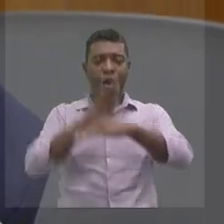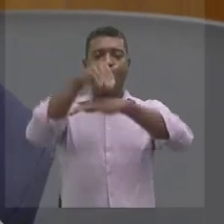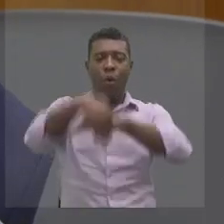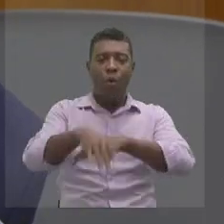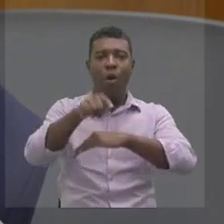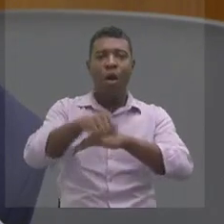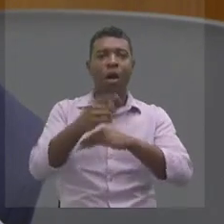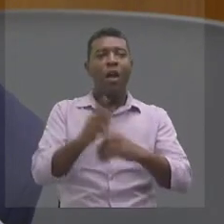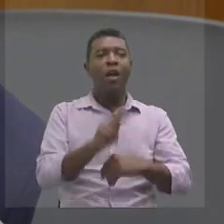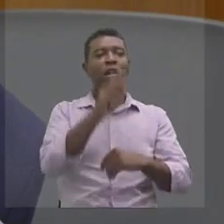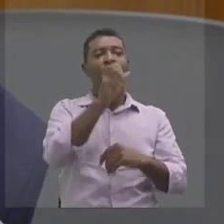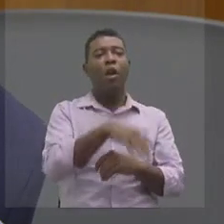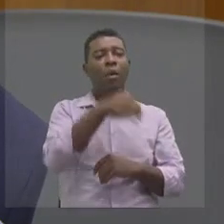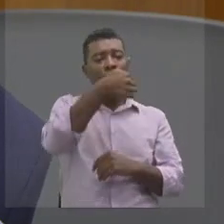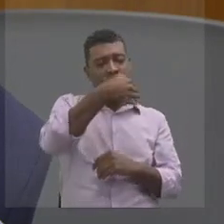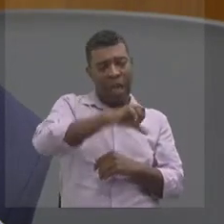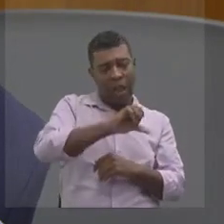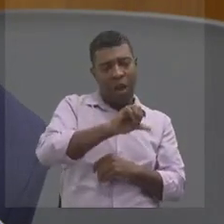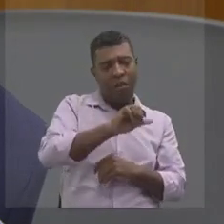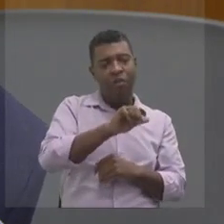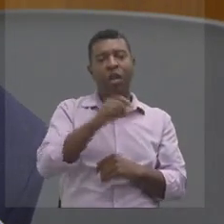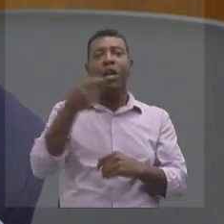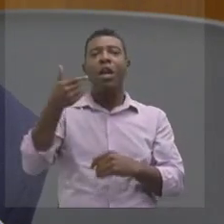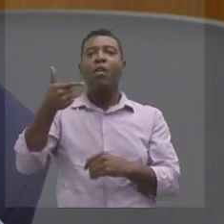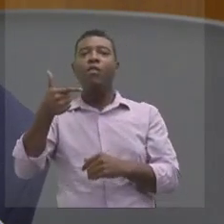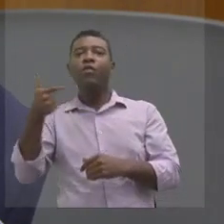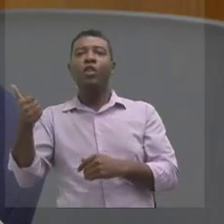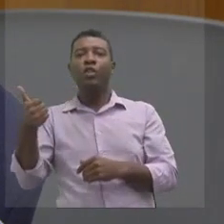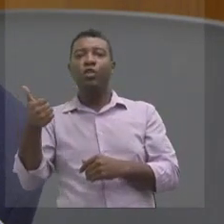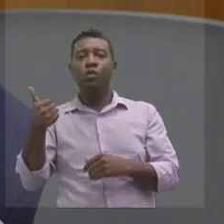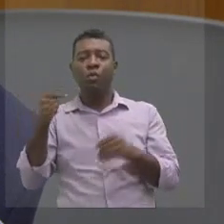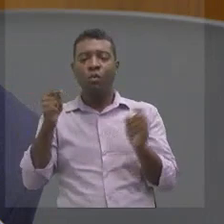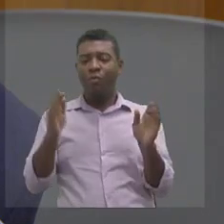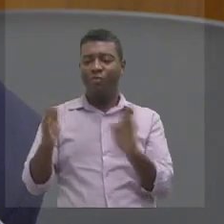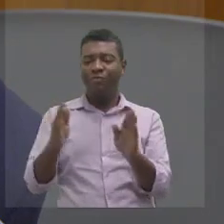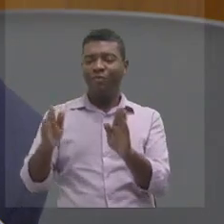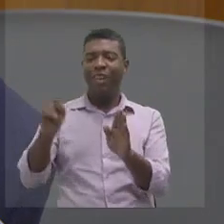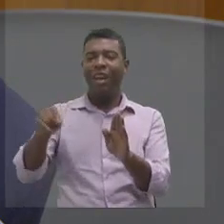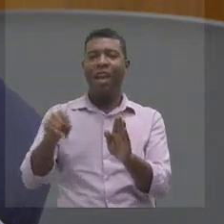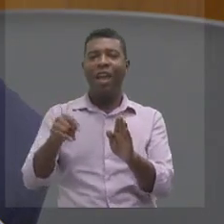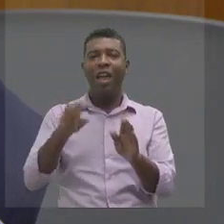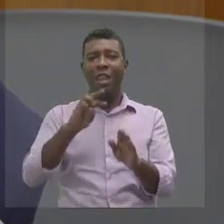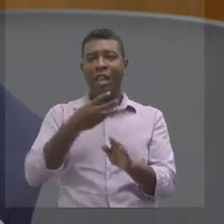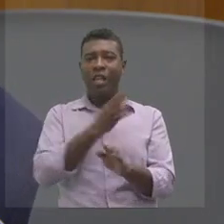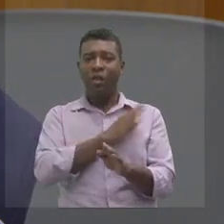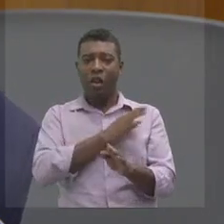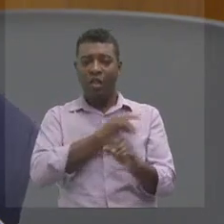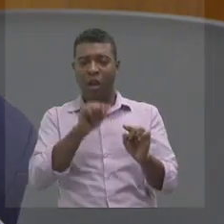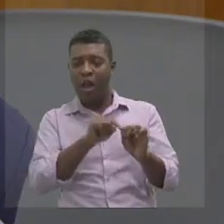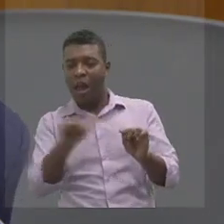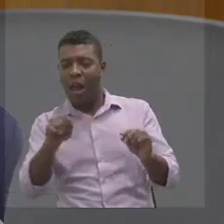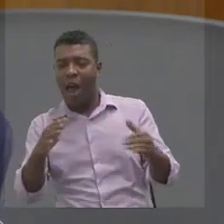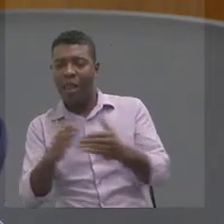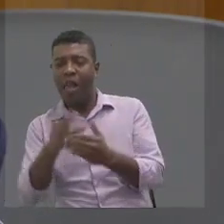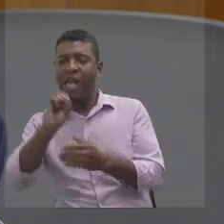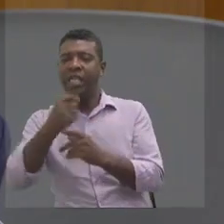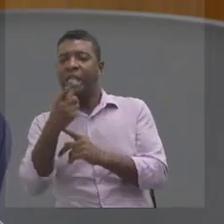21 no trecho que liga a cidade Três Corações a São Tomé das Letras